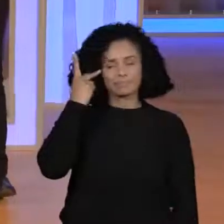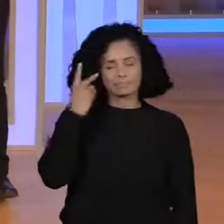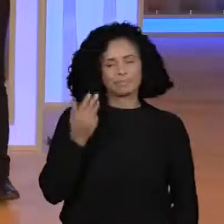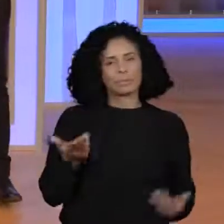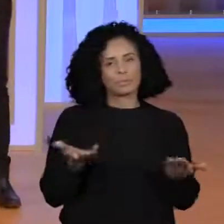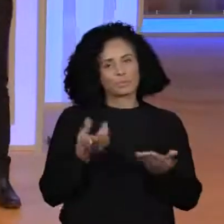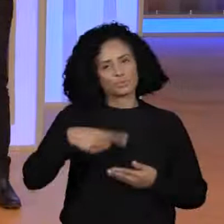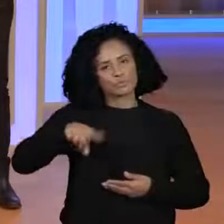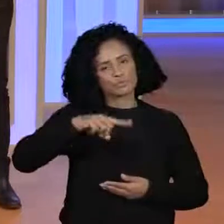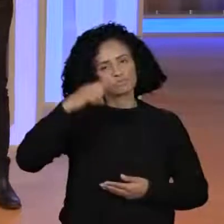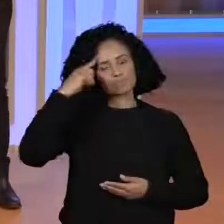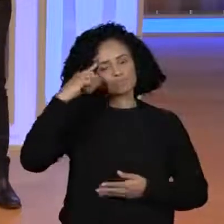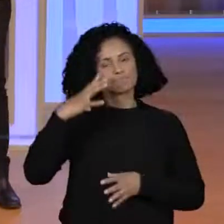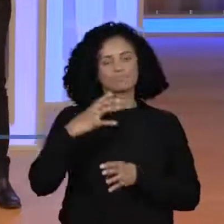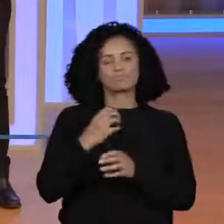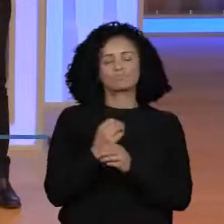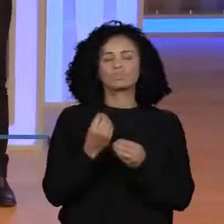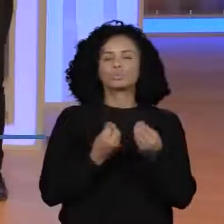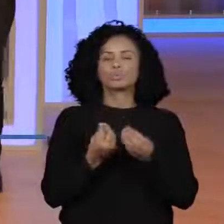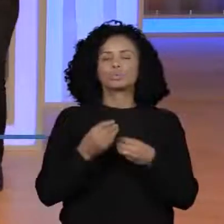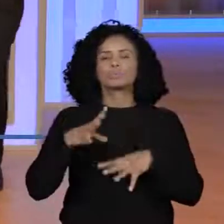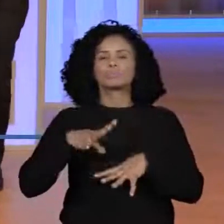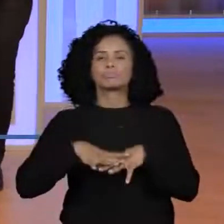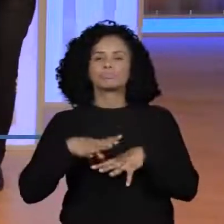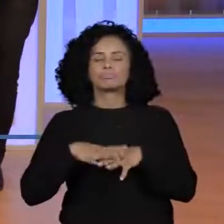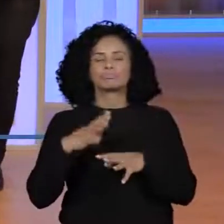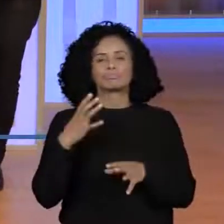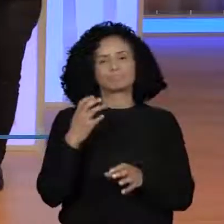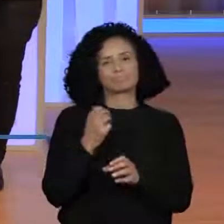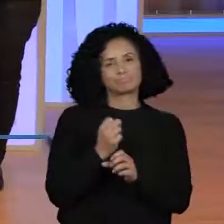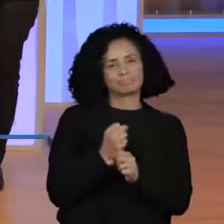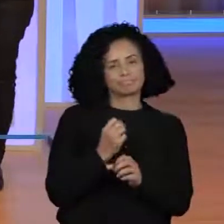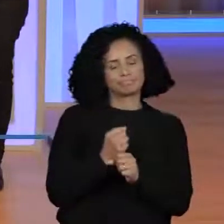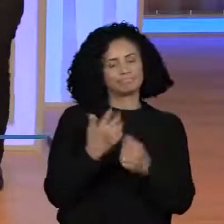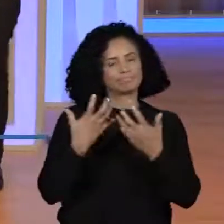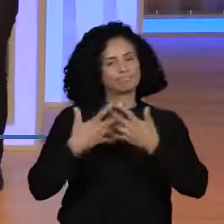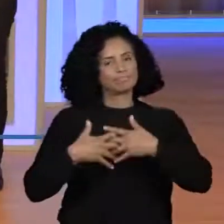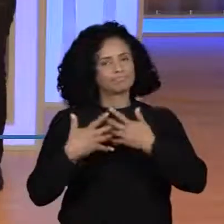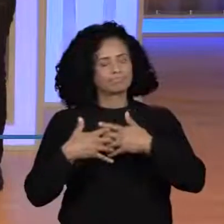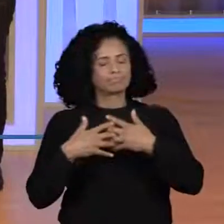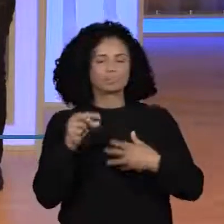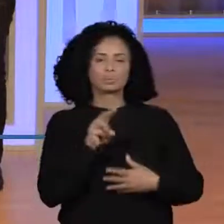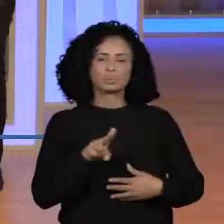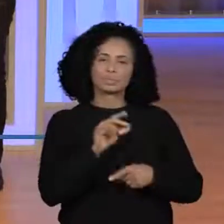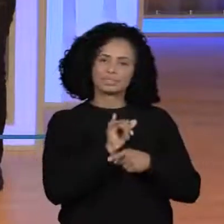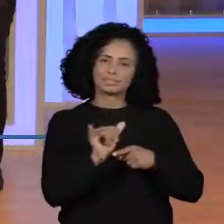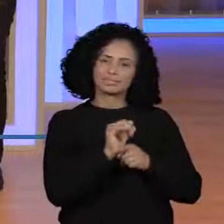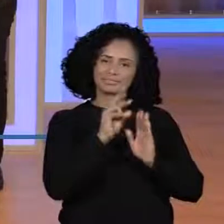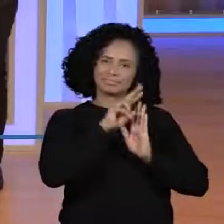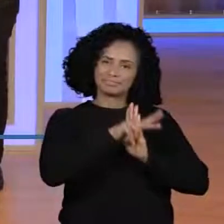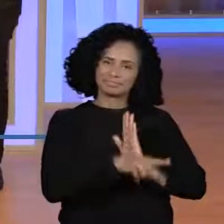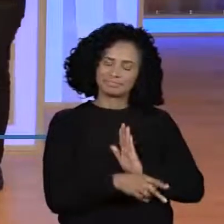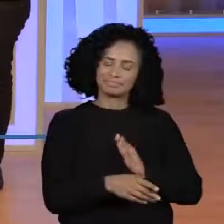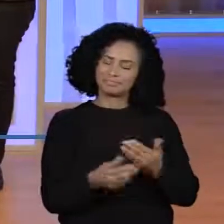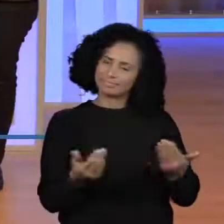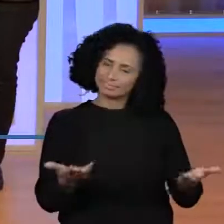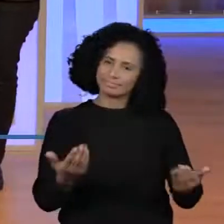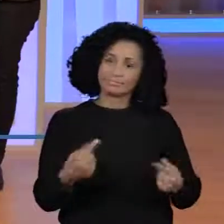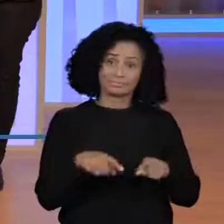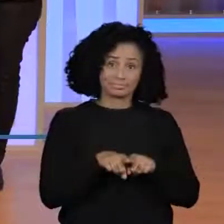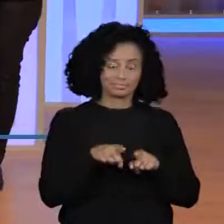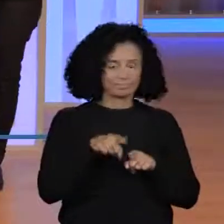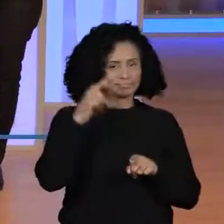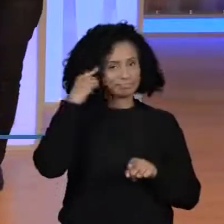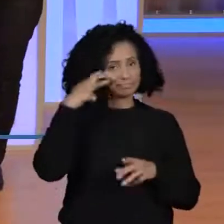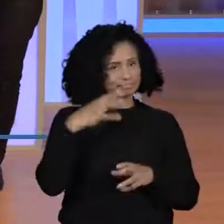situações problema que envolvam aí adição, subtração, utilizando diferentes estratégias, viu? Inclusive o cálculo